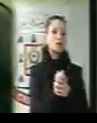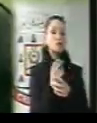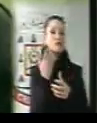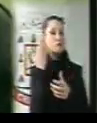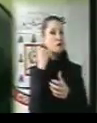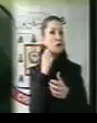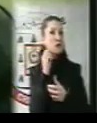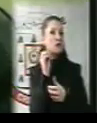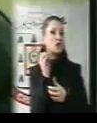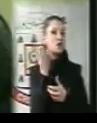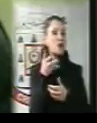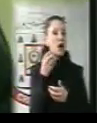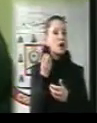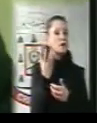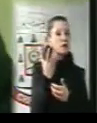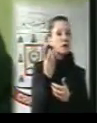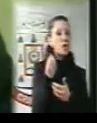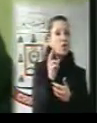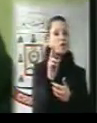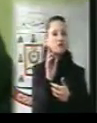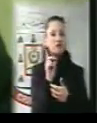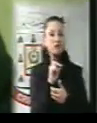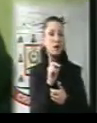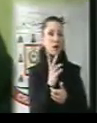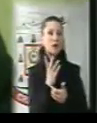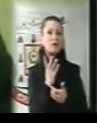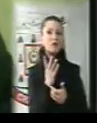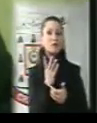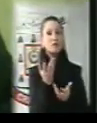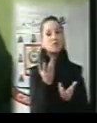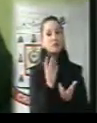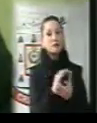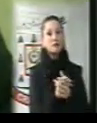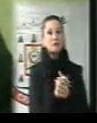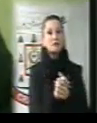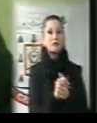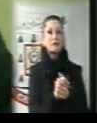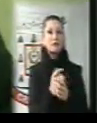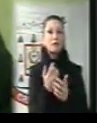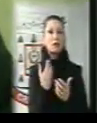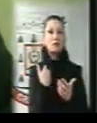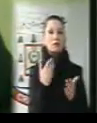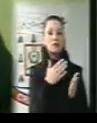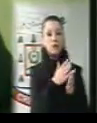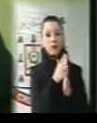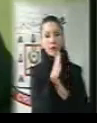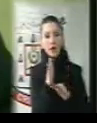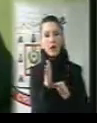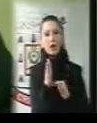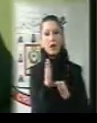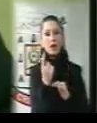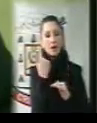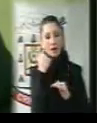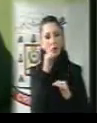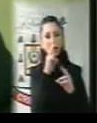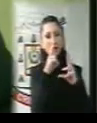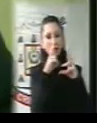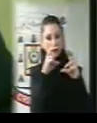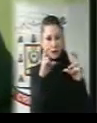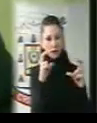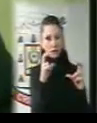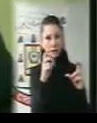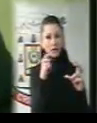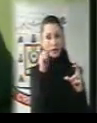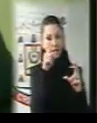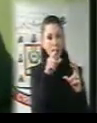não, está me informando o secretário João Fábio que já aconteceu. Então daqui é que sai lá para a capital do Estado